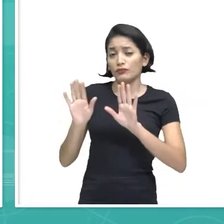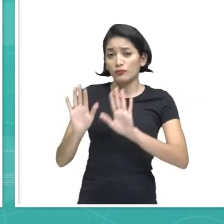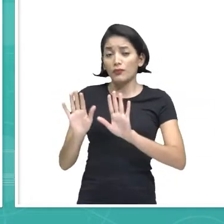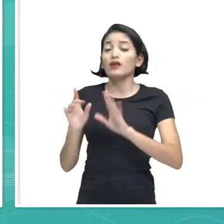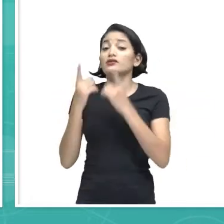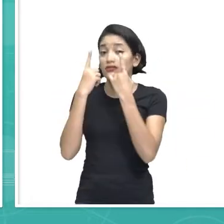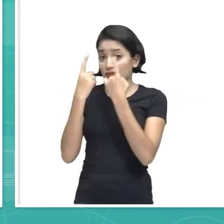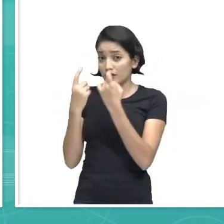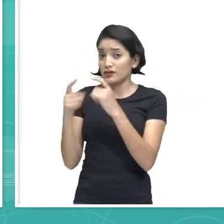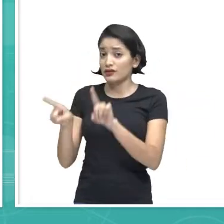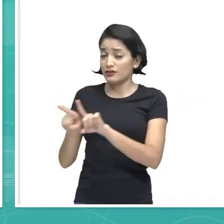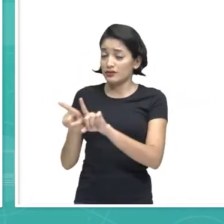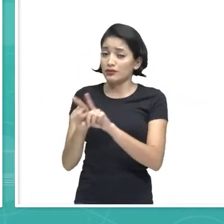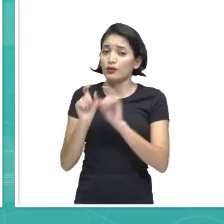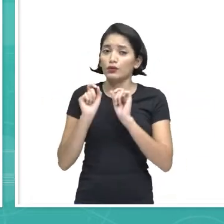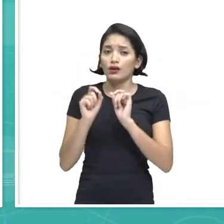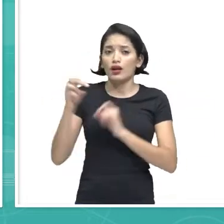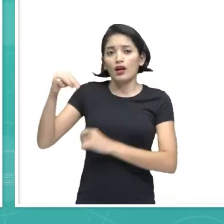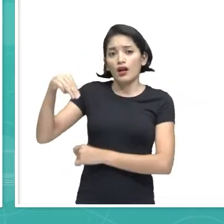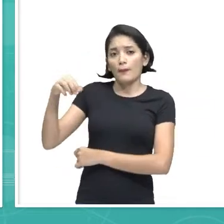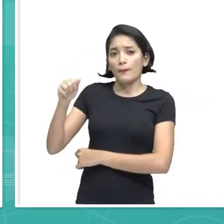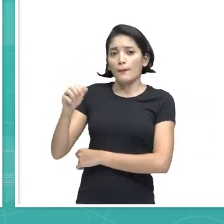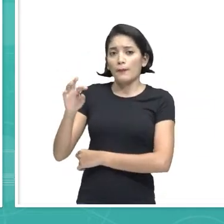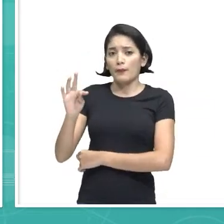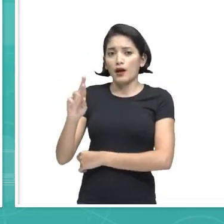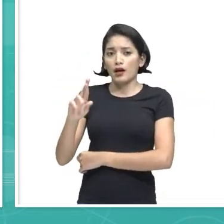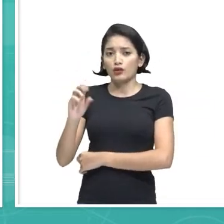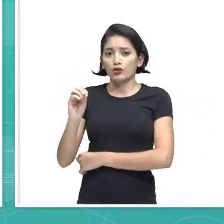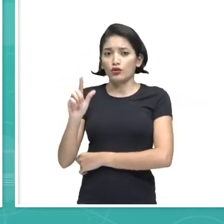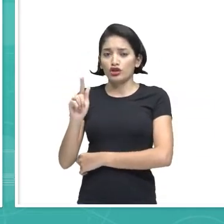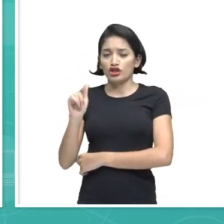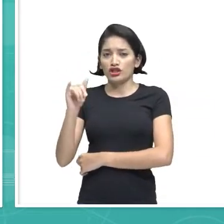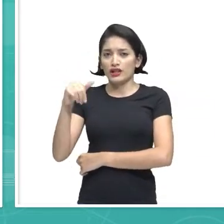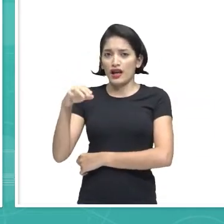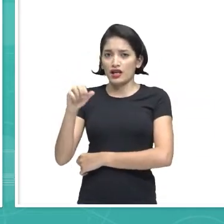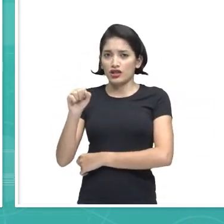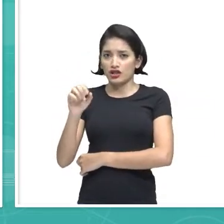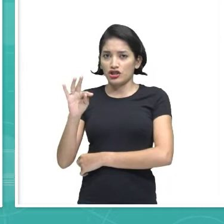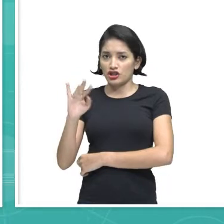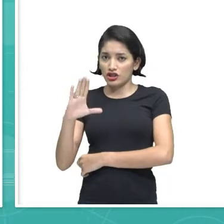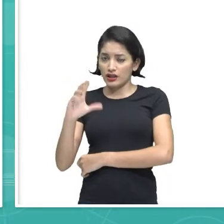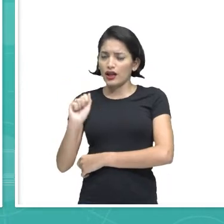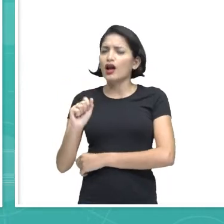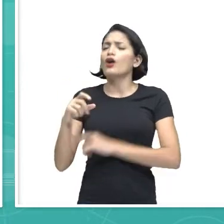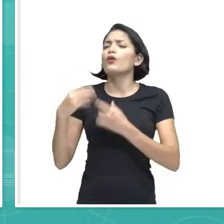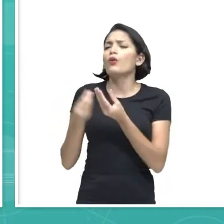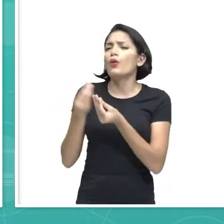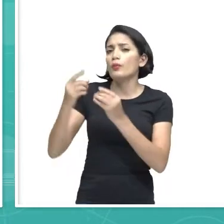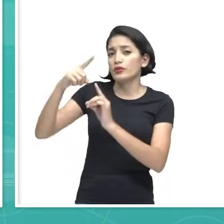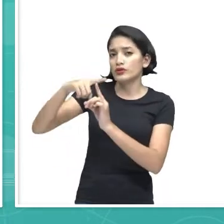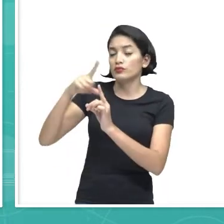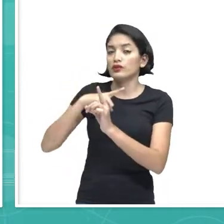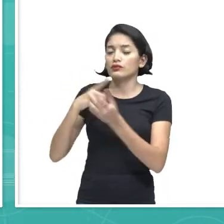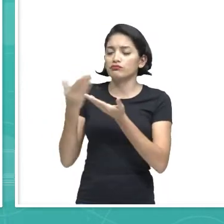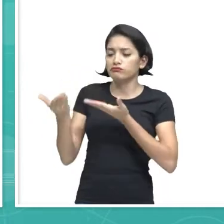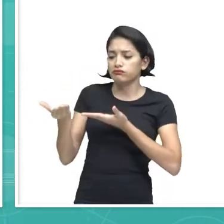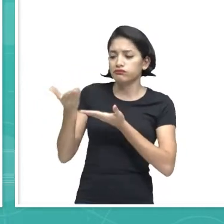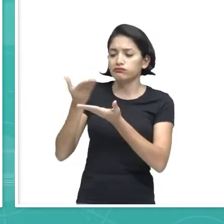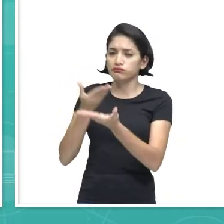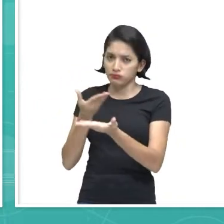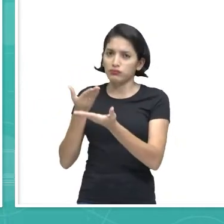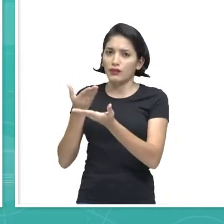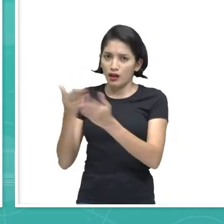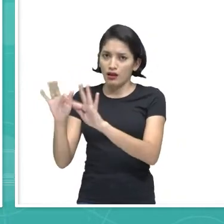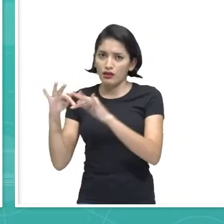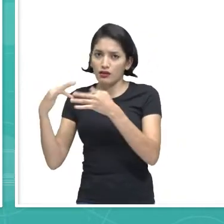bem interessante também, que é a matroginástica. A matroginástica é um tipo de ginástica onde vai envolver vários membros da